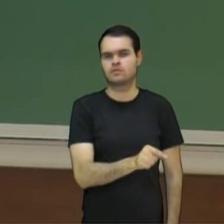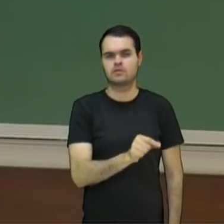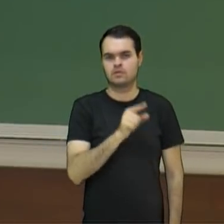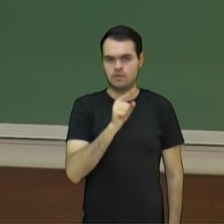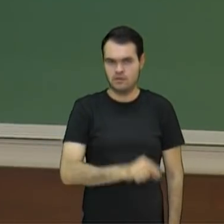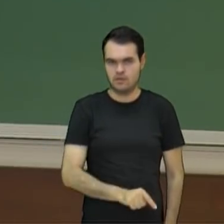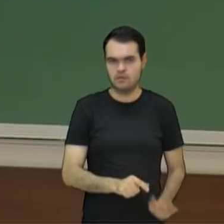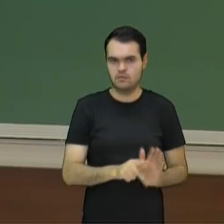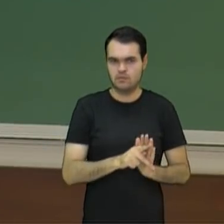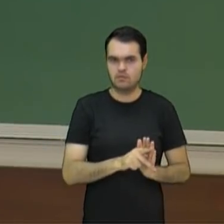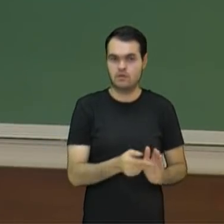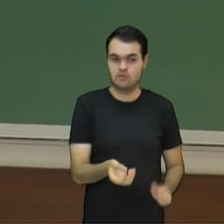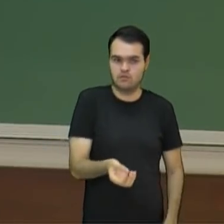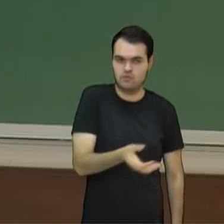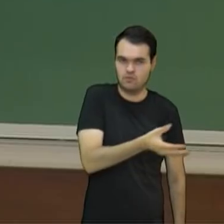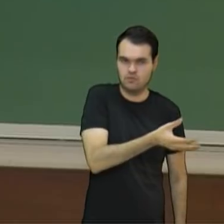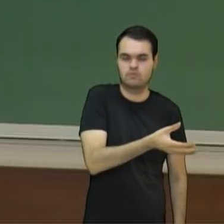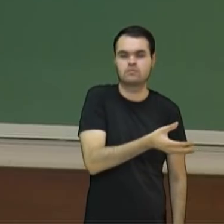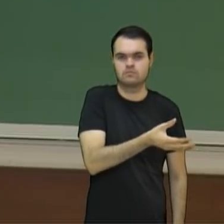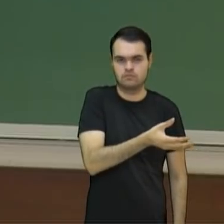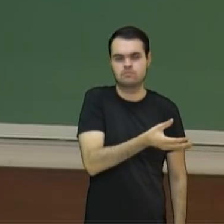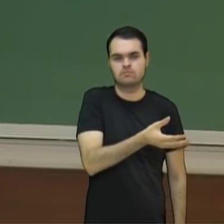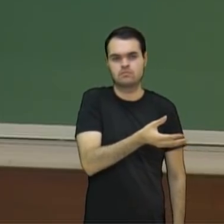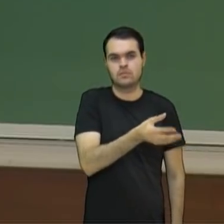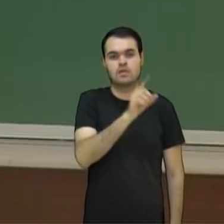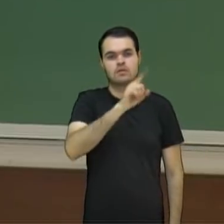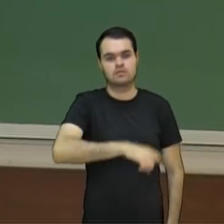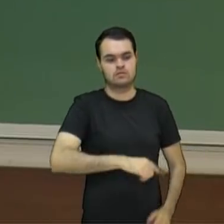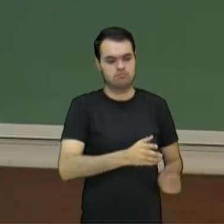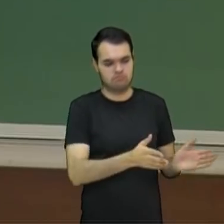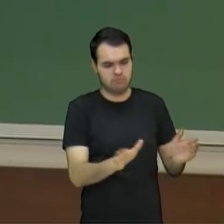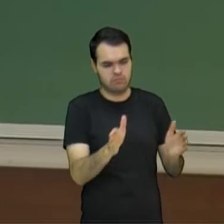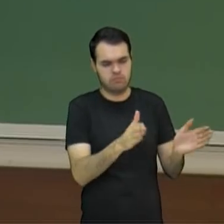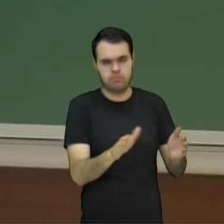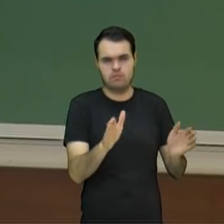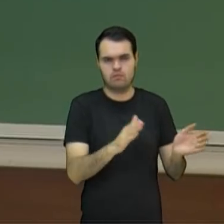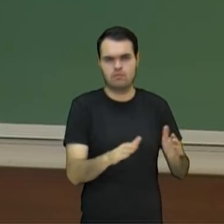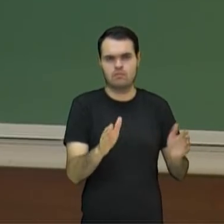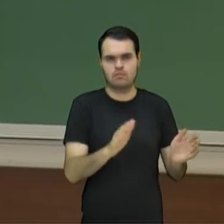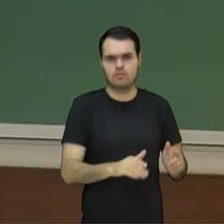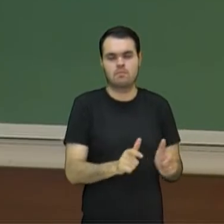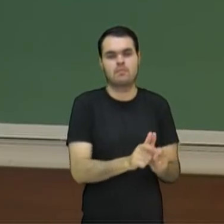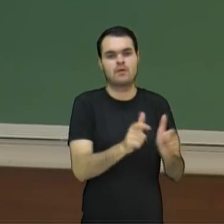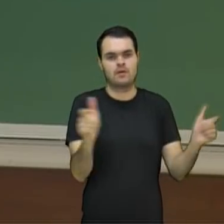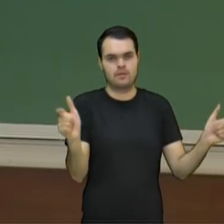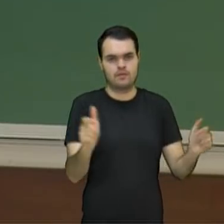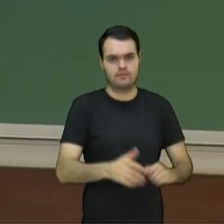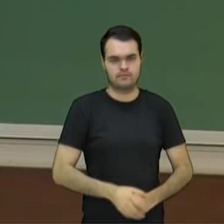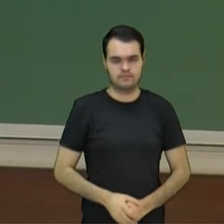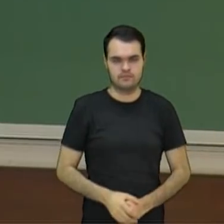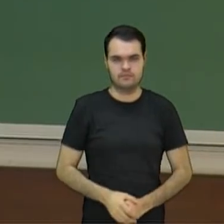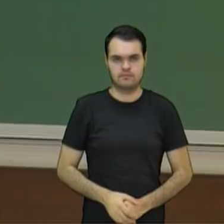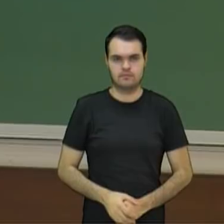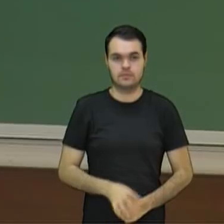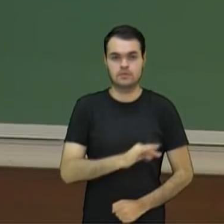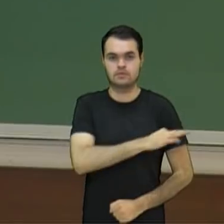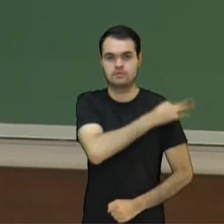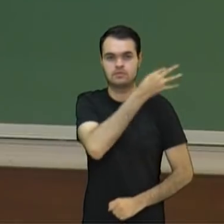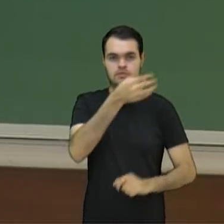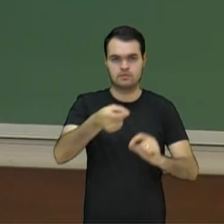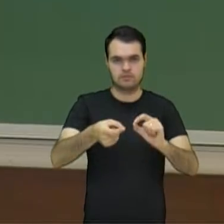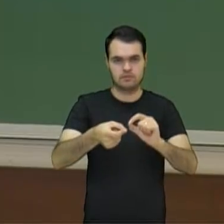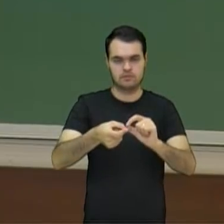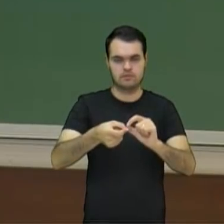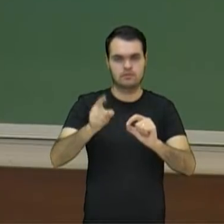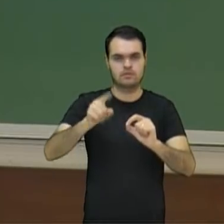essas técnicas são modernas e fazem com que a produção seja, inclusive, maior. Então, as técnicas